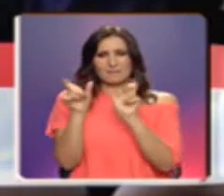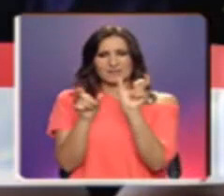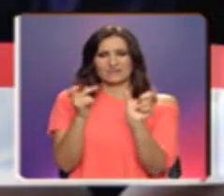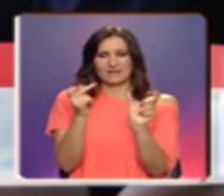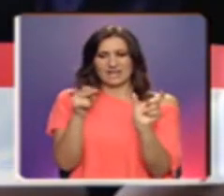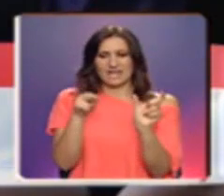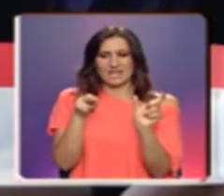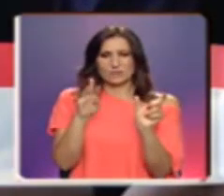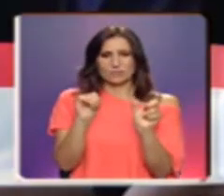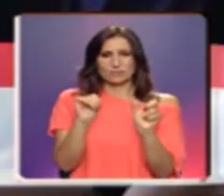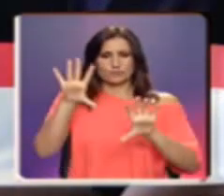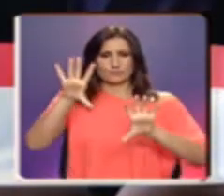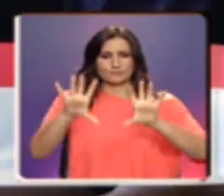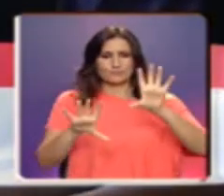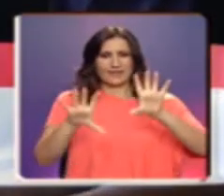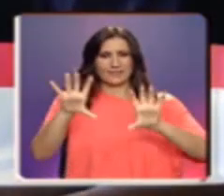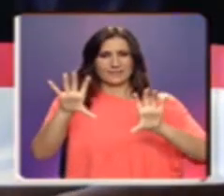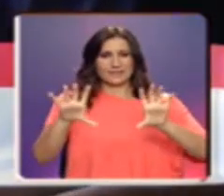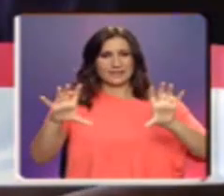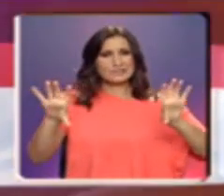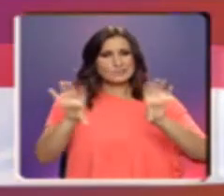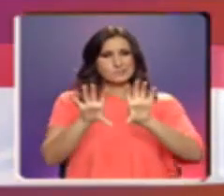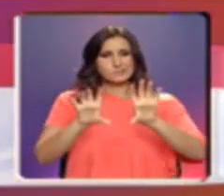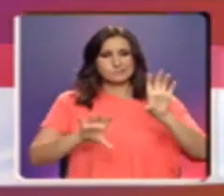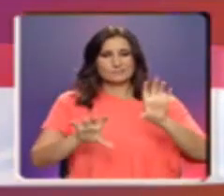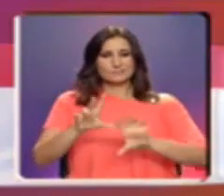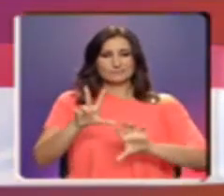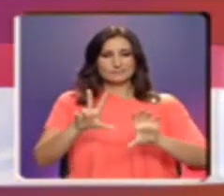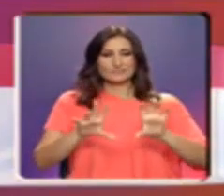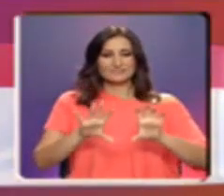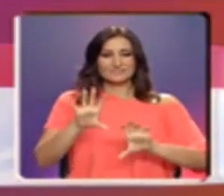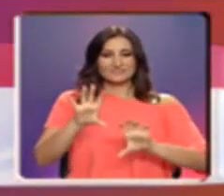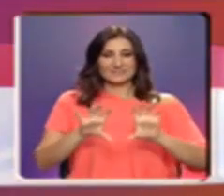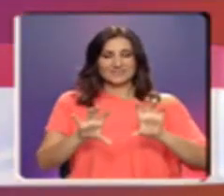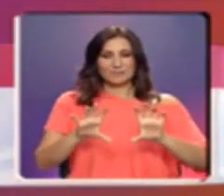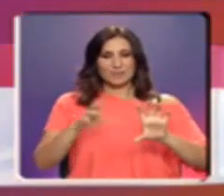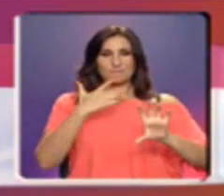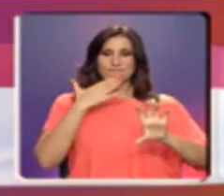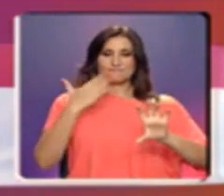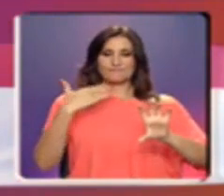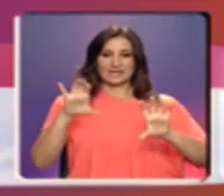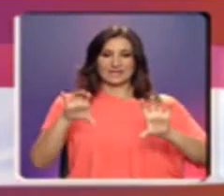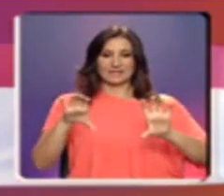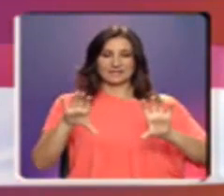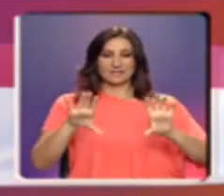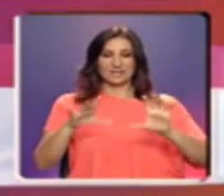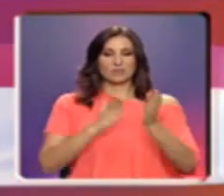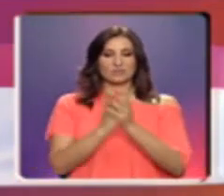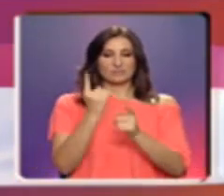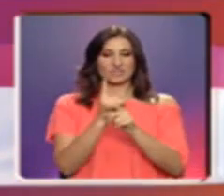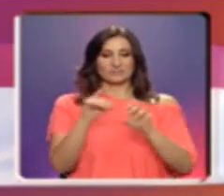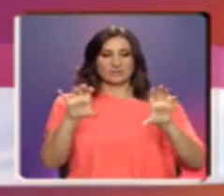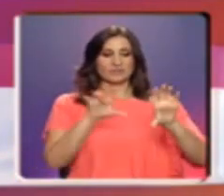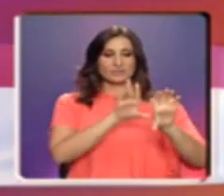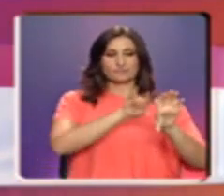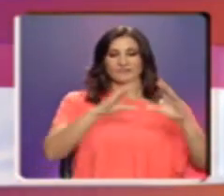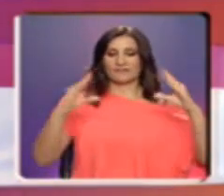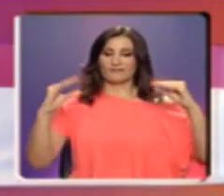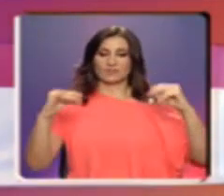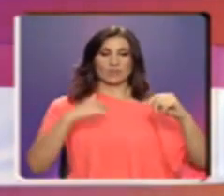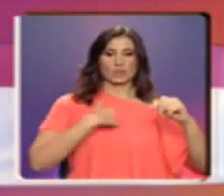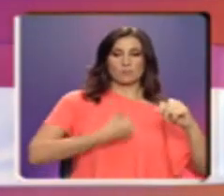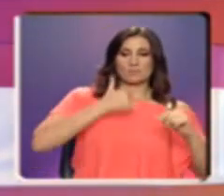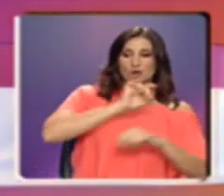duas nádegas que se enfrentam uma frente à outra, imponentes, não saindo de lá dizendo uma à outra, eu estou aqui, sou melhor que